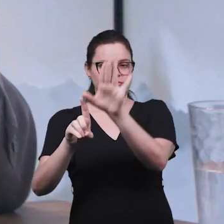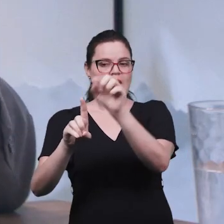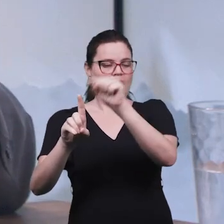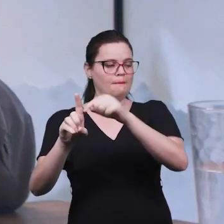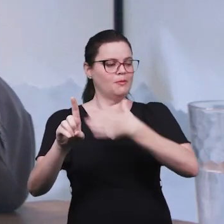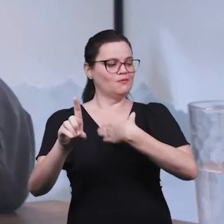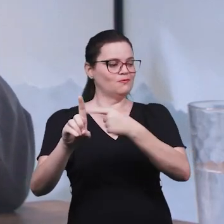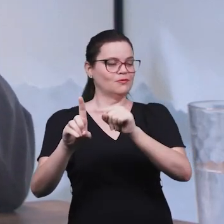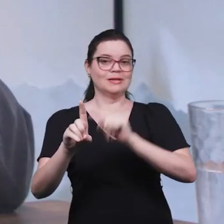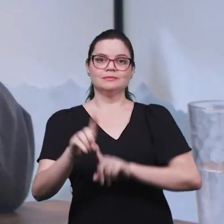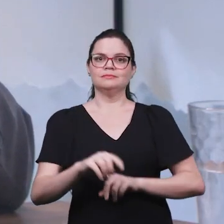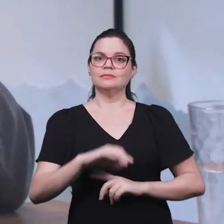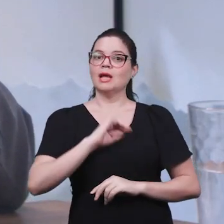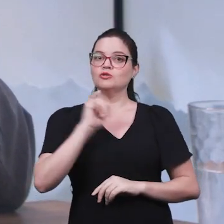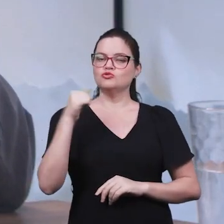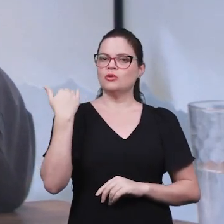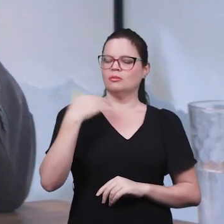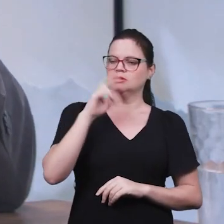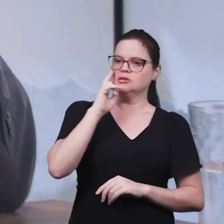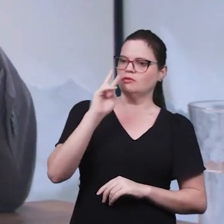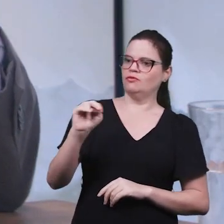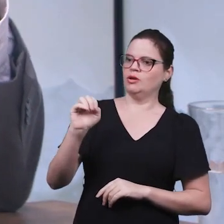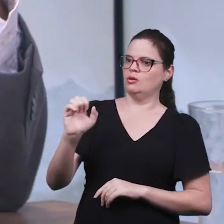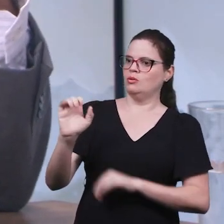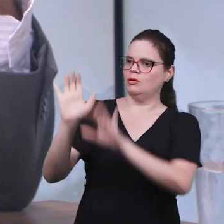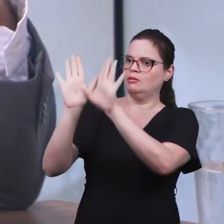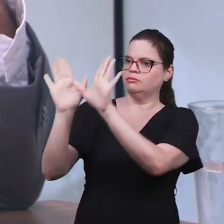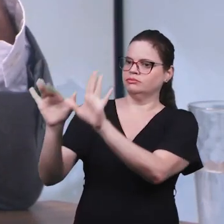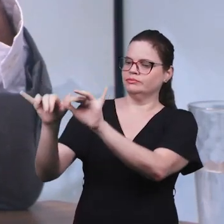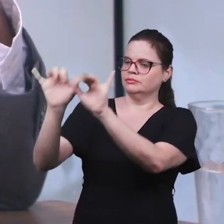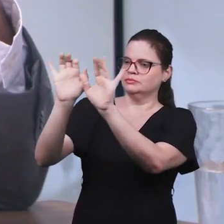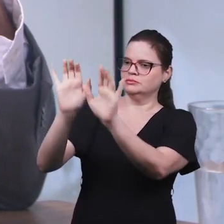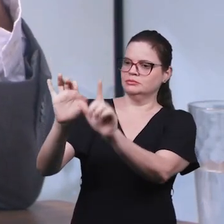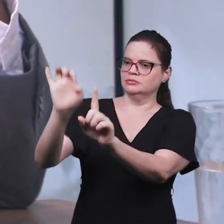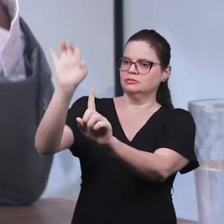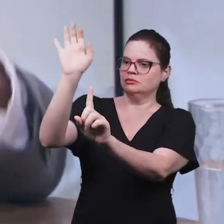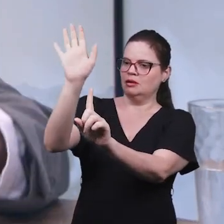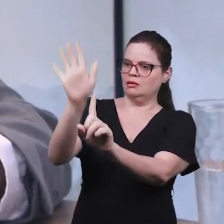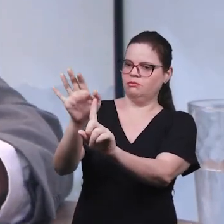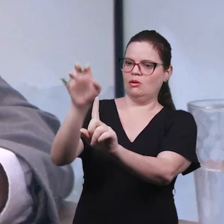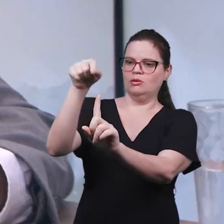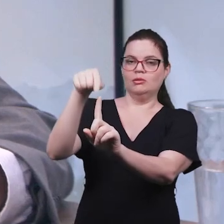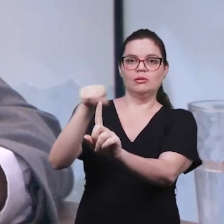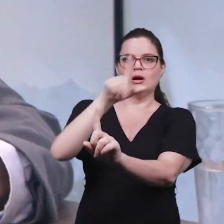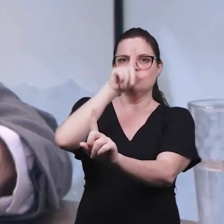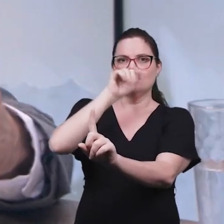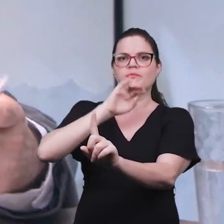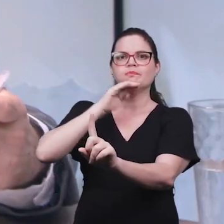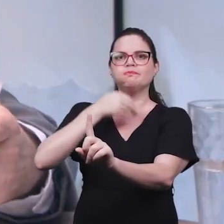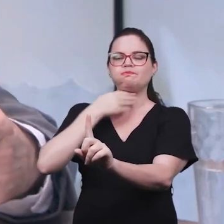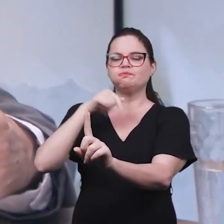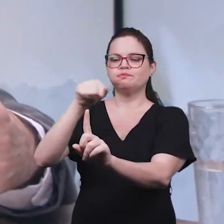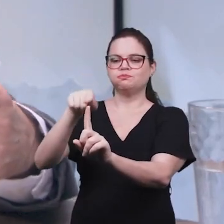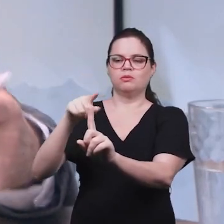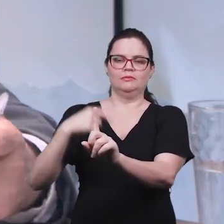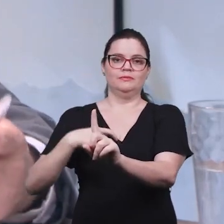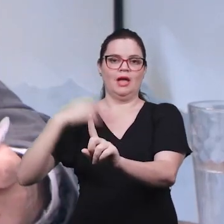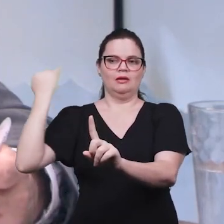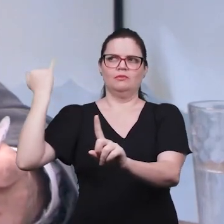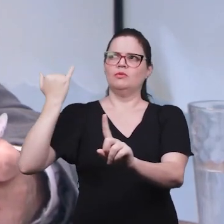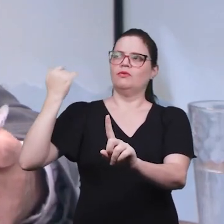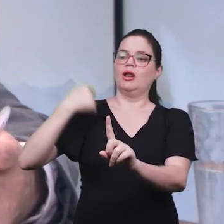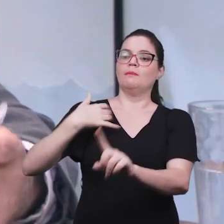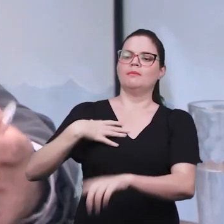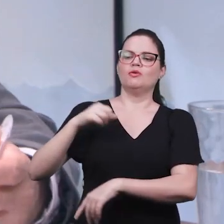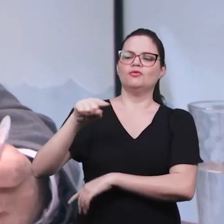Então ele viu, ele teve a visão da pomba que vinha sobre o Senhor Jesus, pousou sobre ele, e a voz que dizia, este é o meu filho